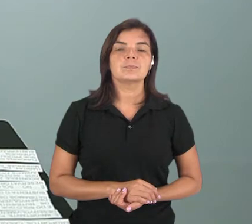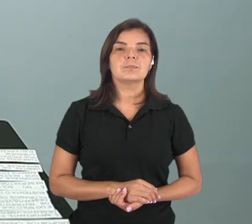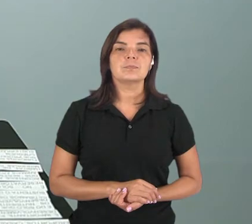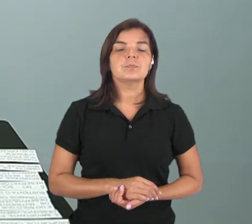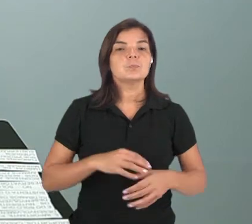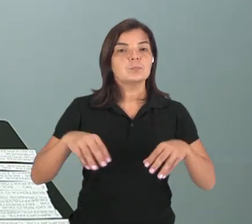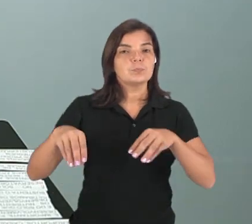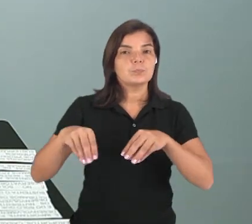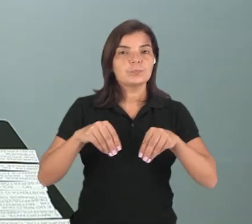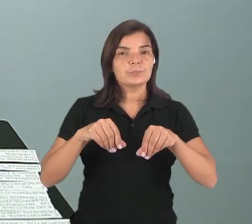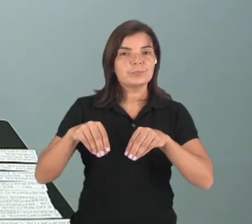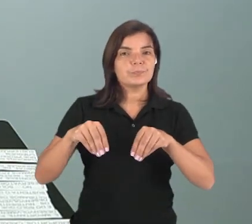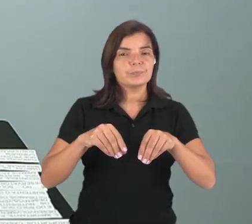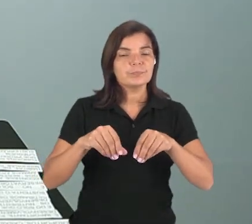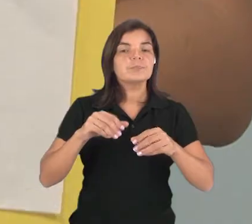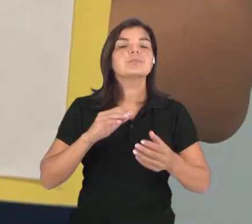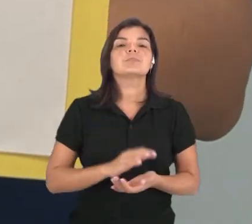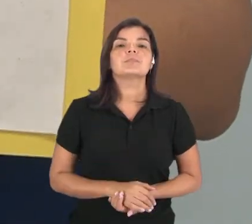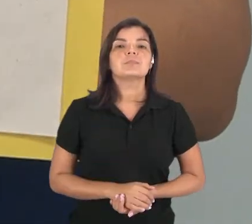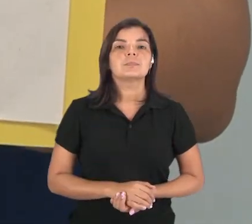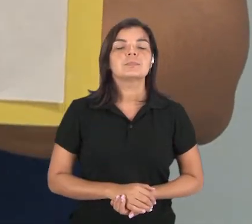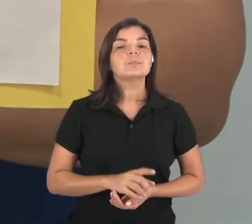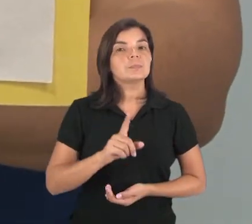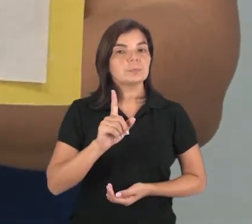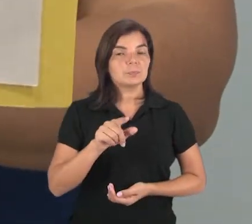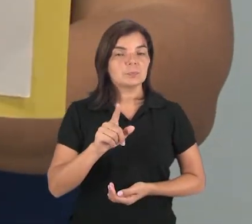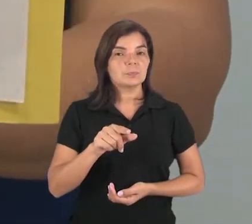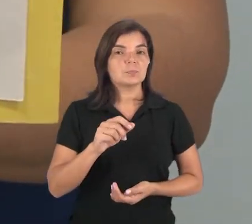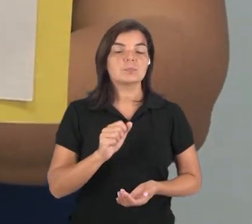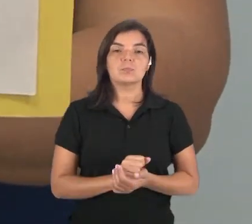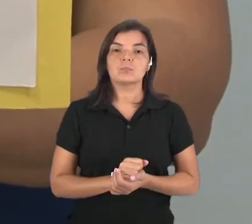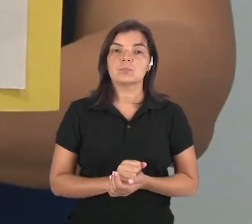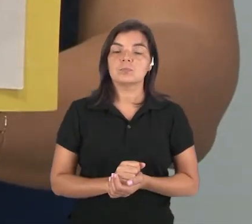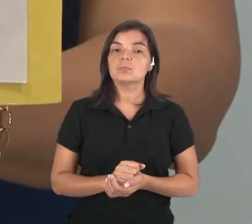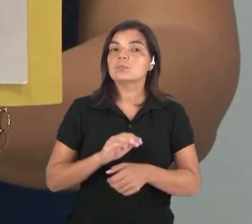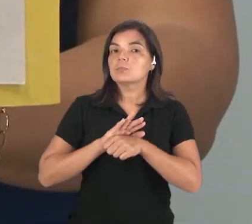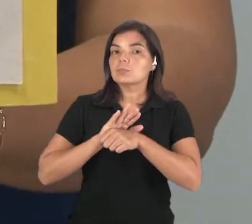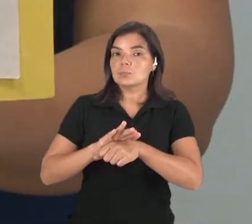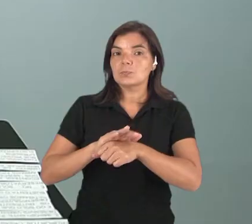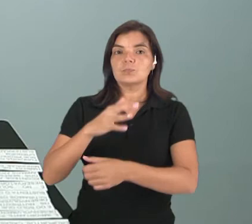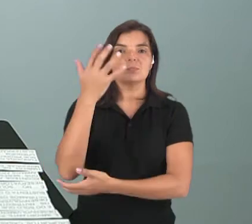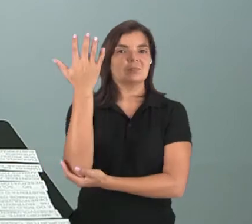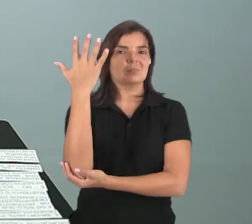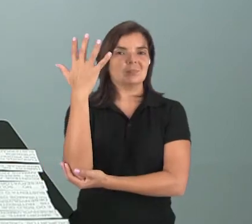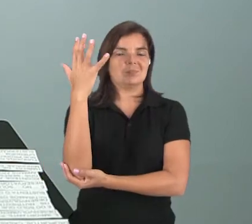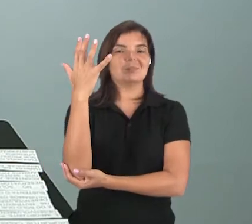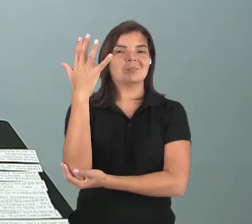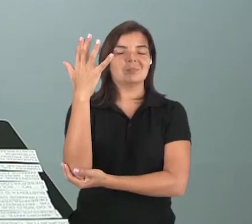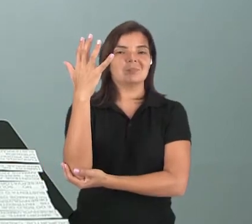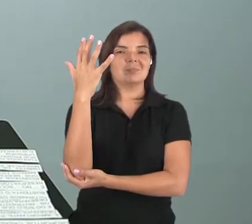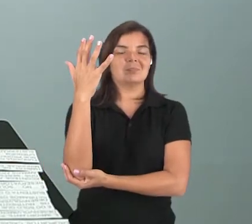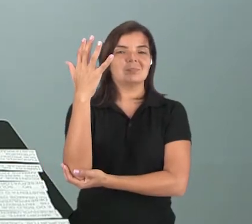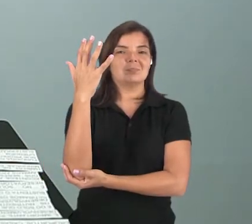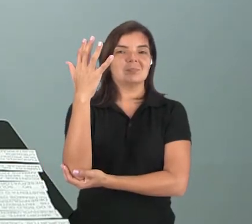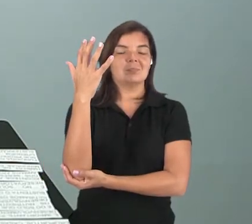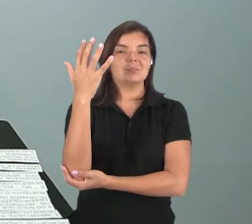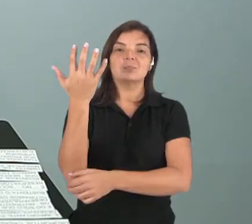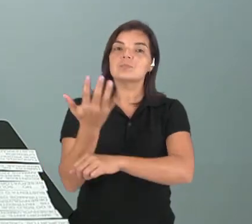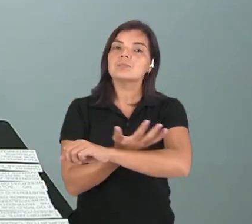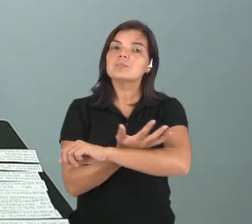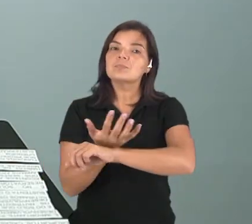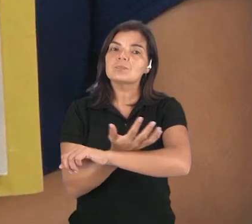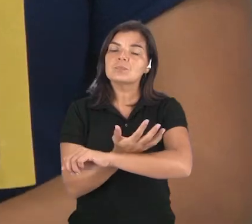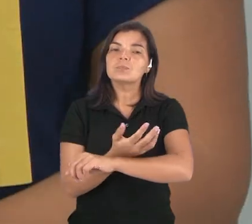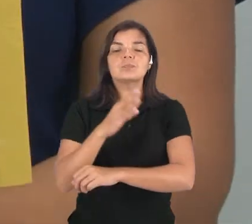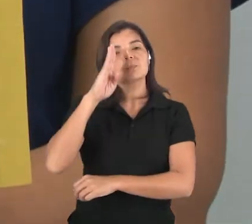O solo é ele que sustenta as árvores, sustenta as plantas,